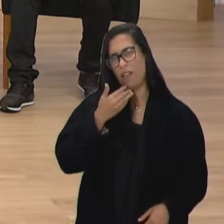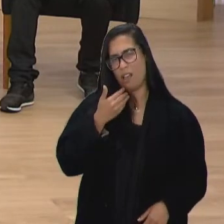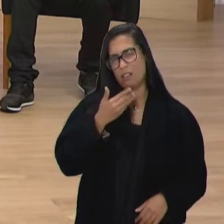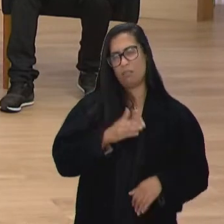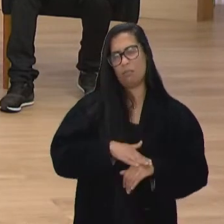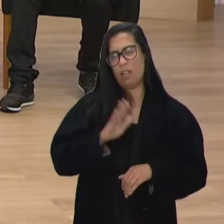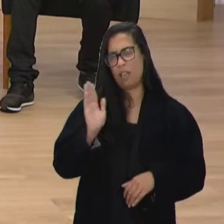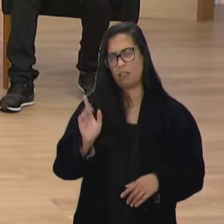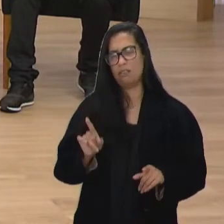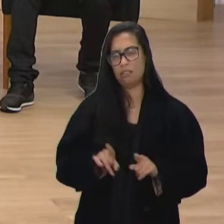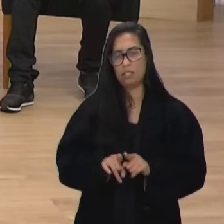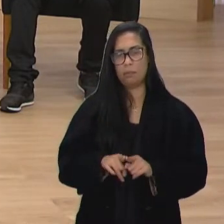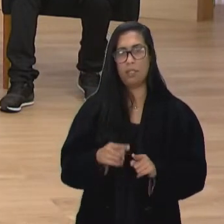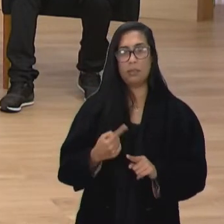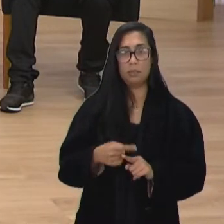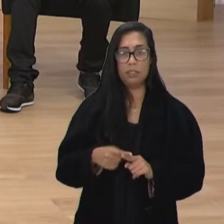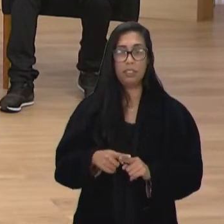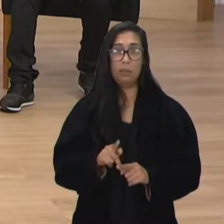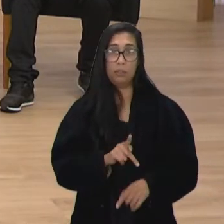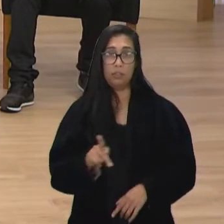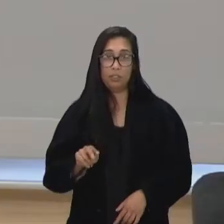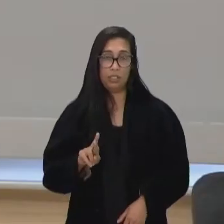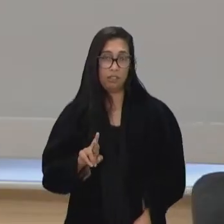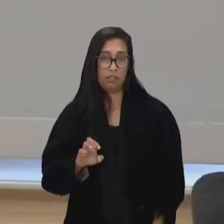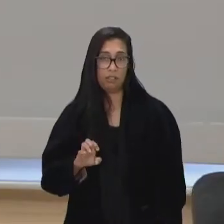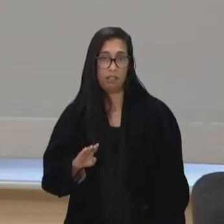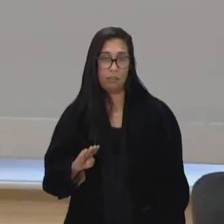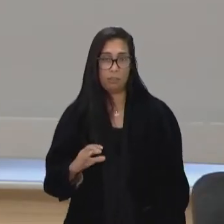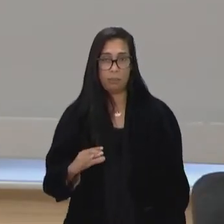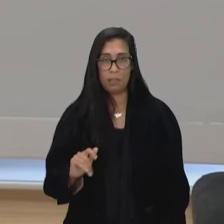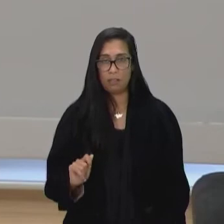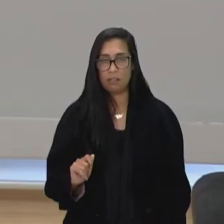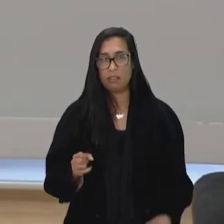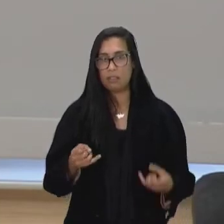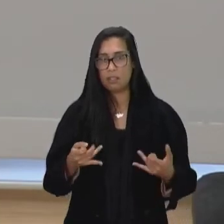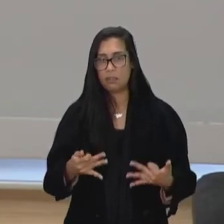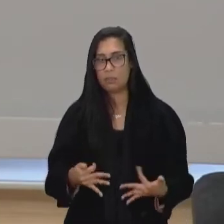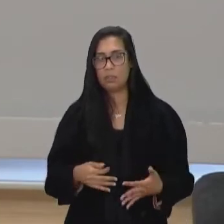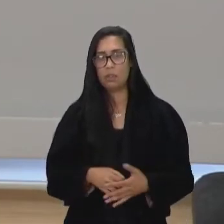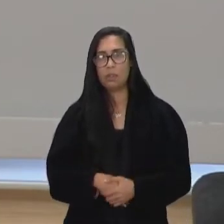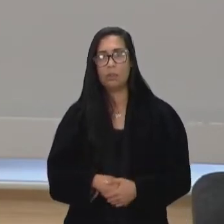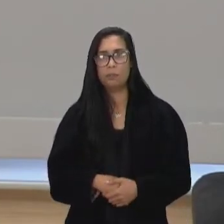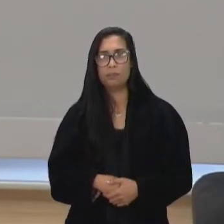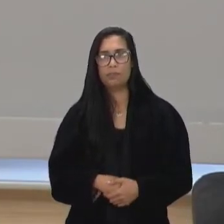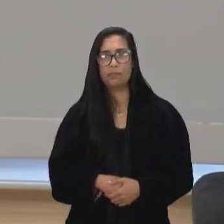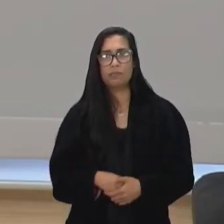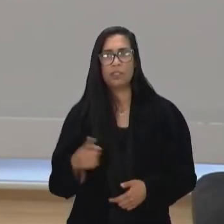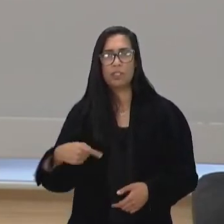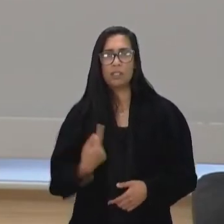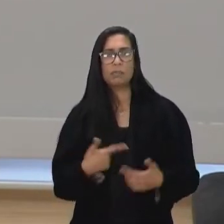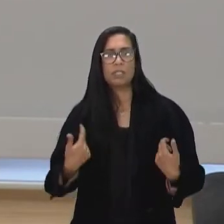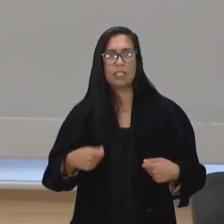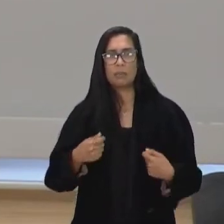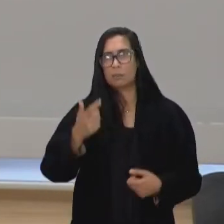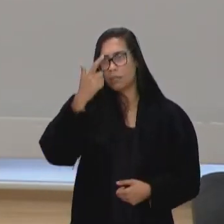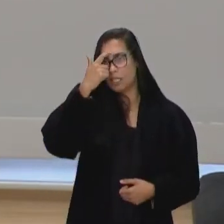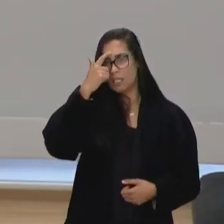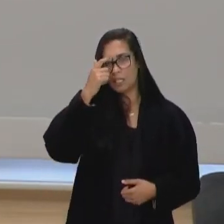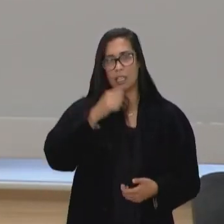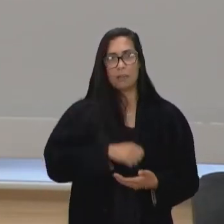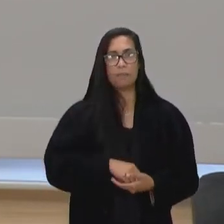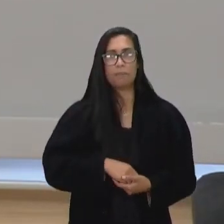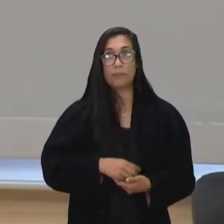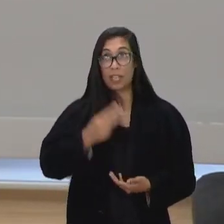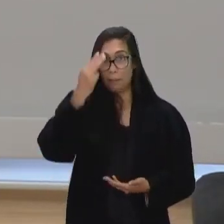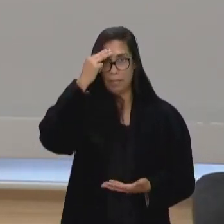porque quando a professora Rebeca colocou na lousa pra gente, ela falou, gente, vamos pensar assim que é como se fosse um mapa mental.